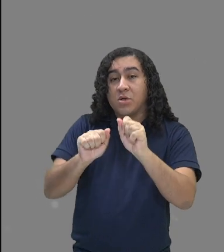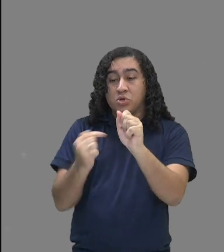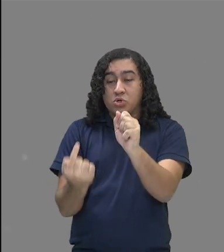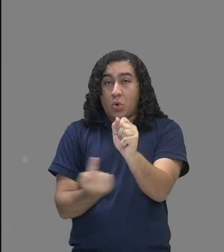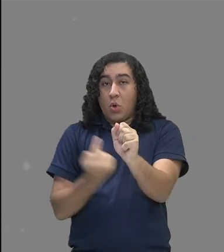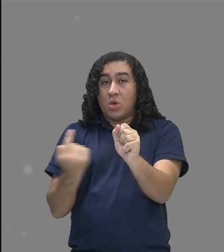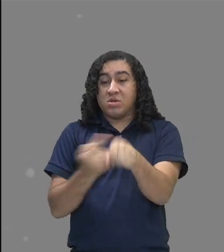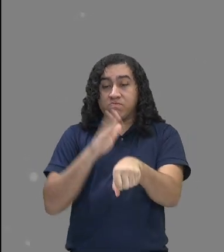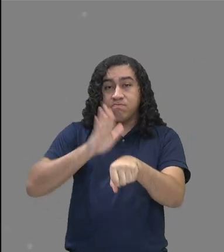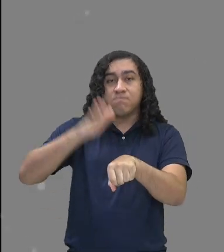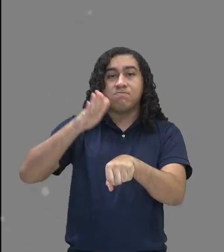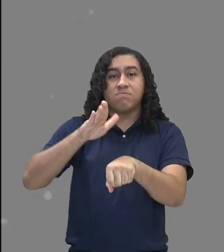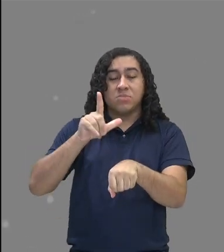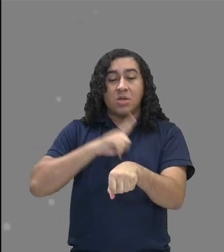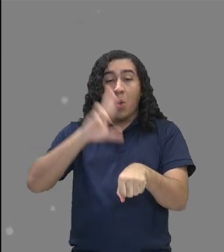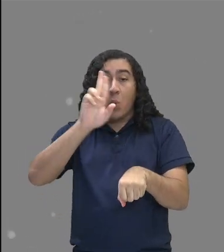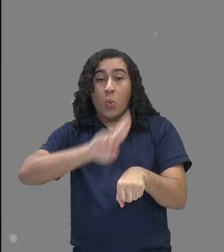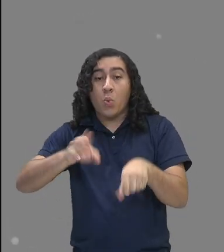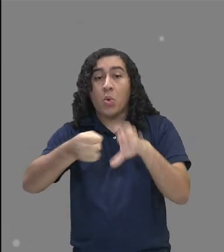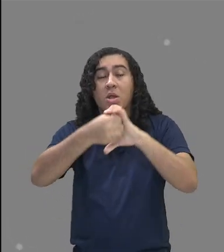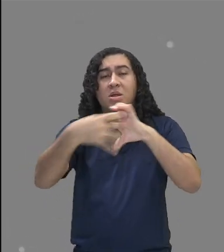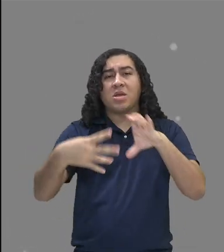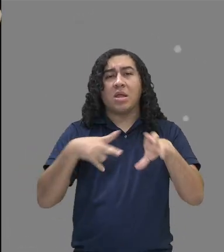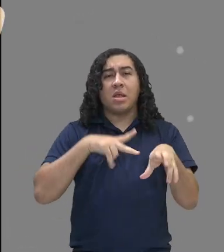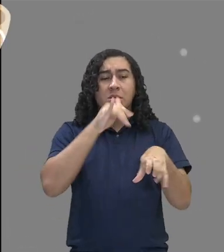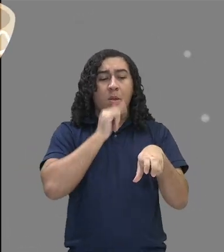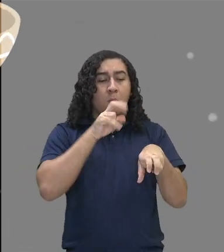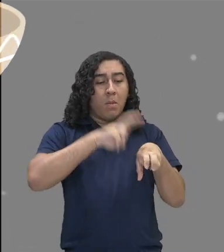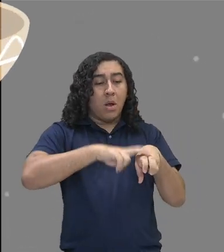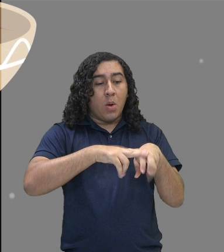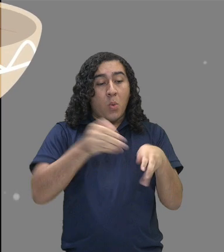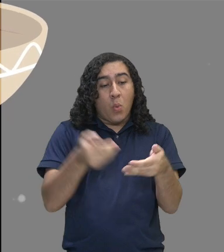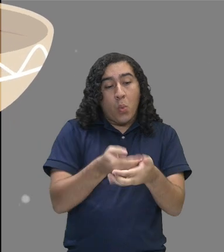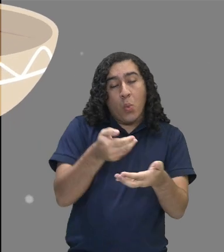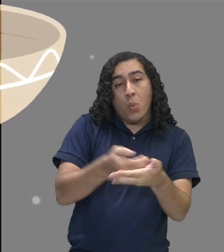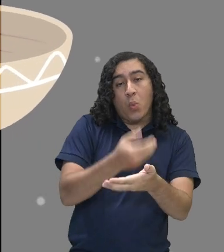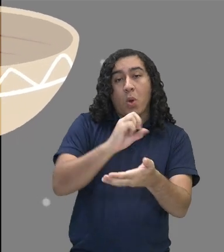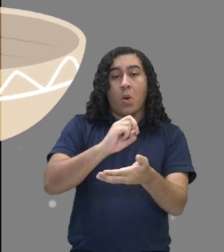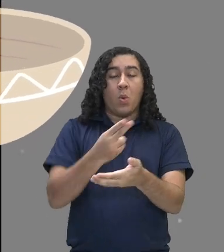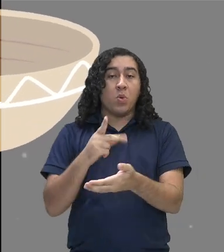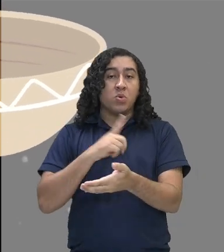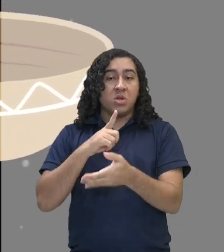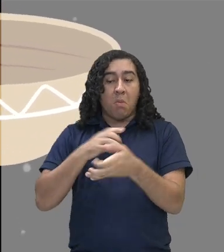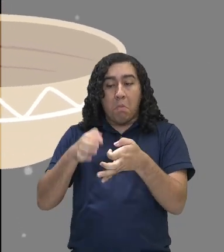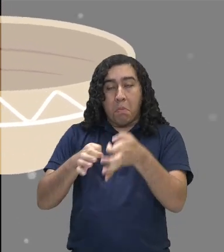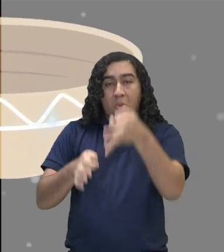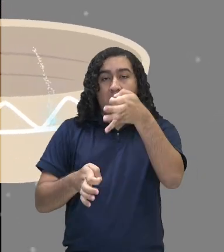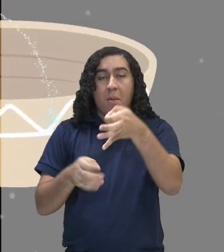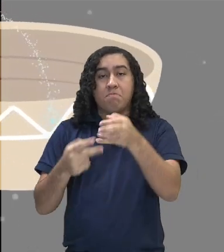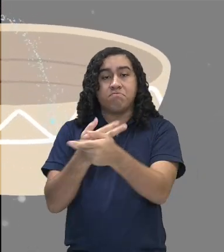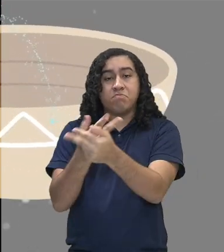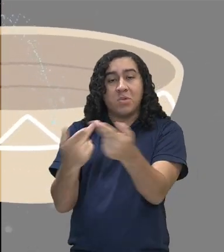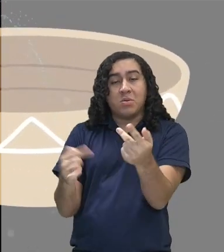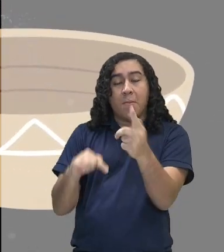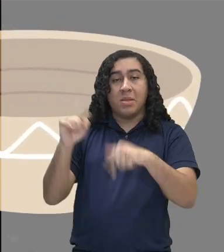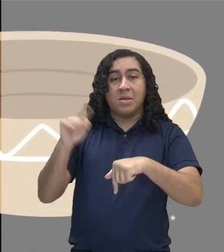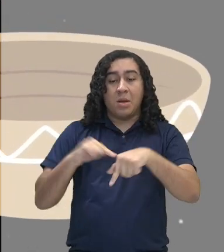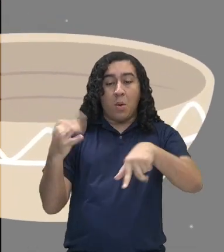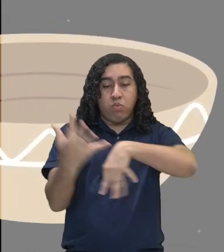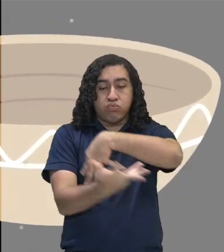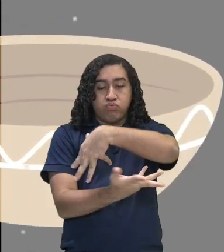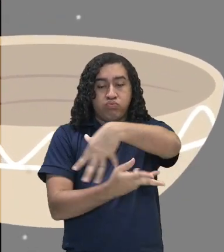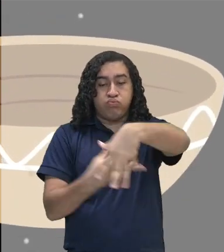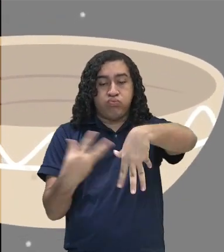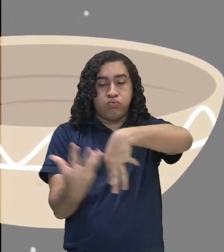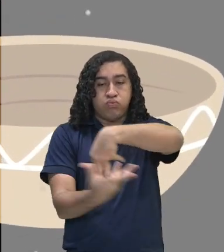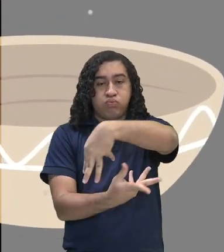nada a partir de elementos como bancos, cuias de Ipadu e pés de maniva, a muda de